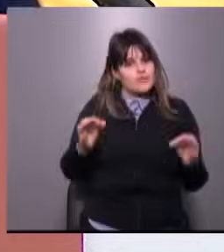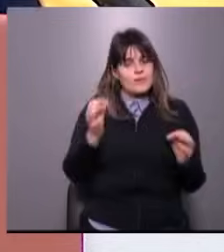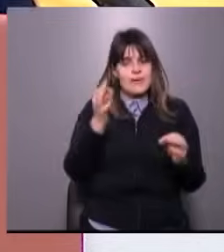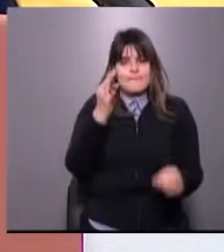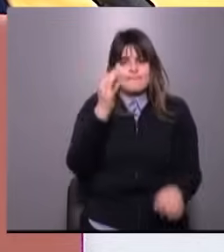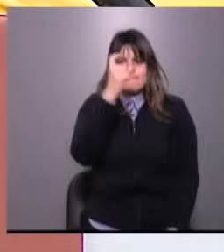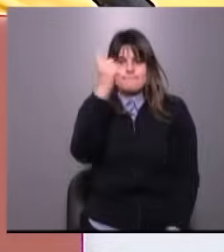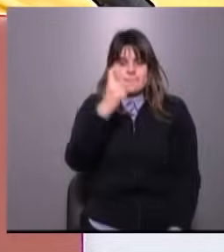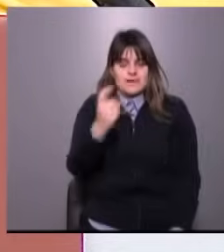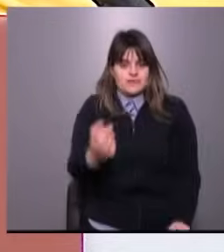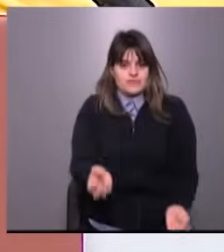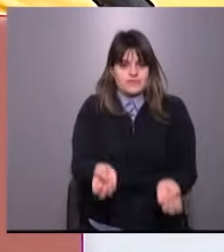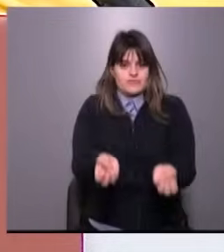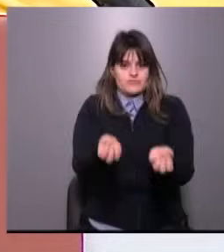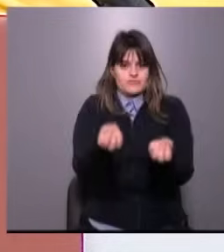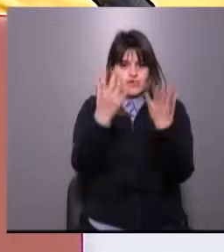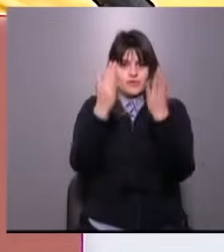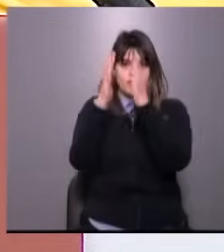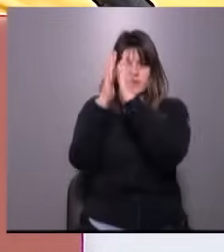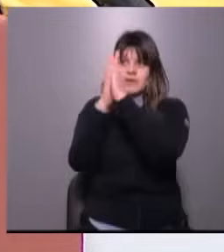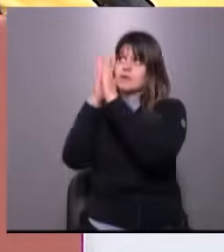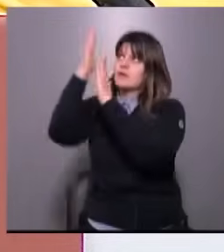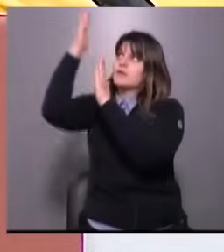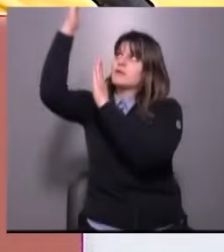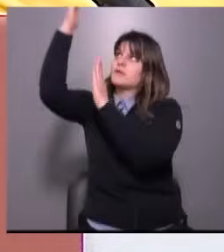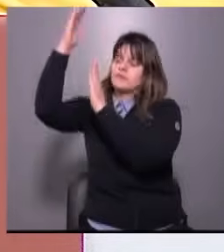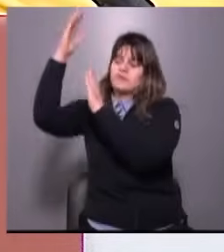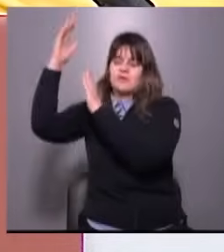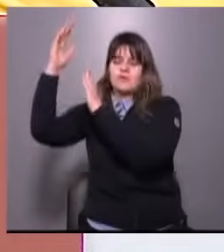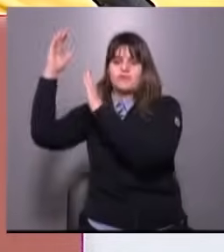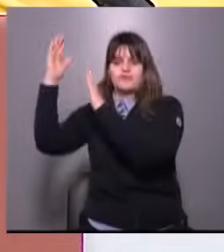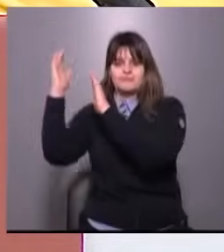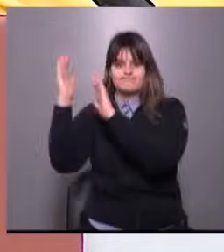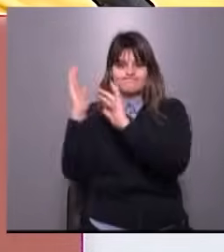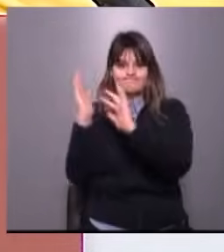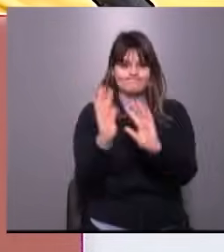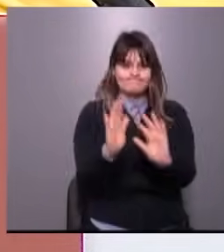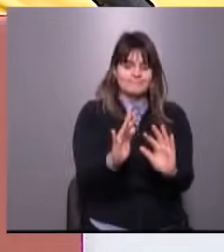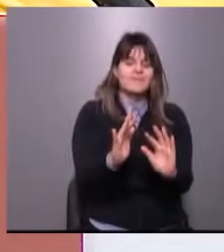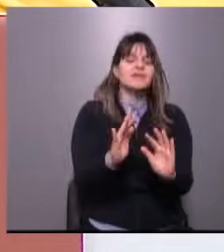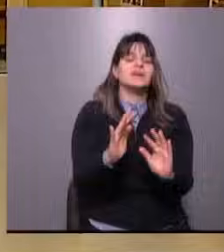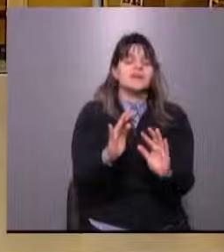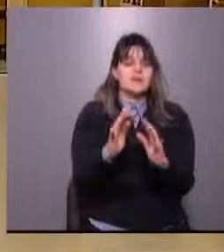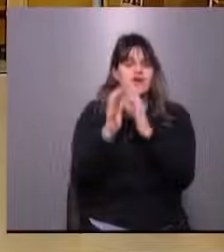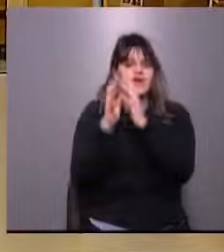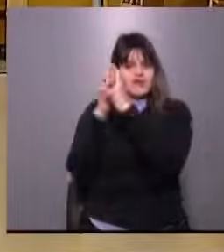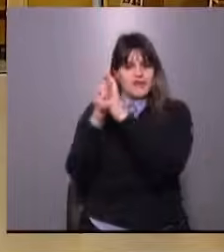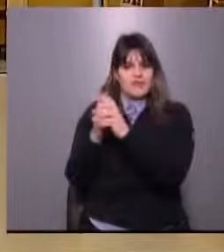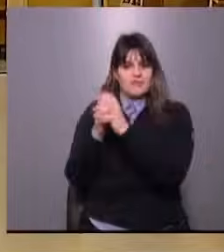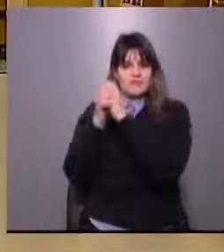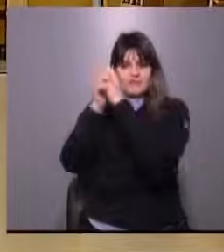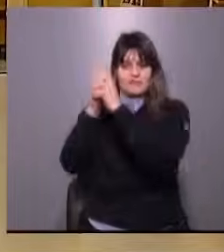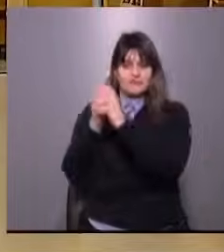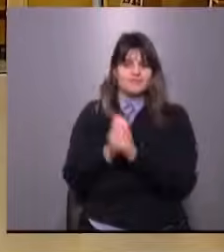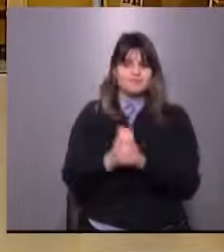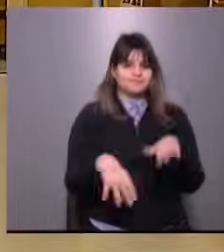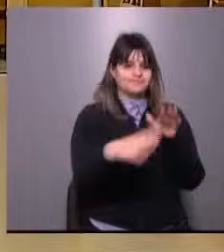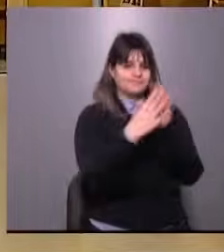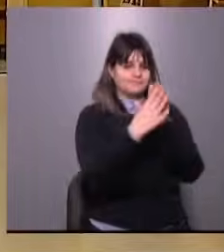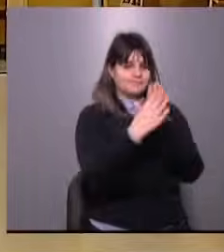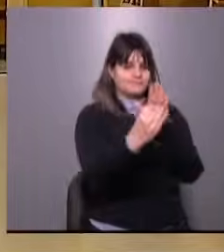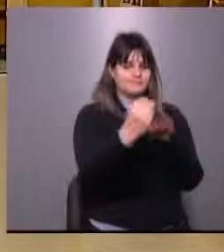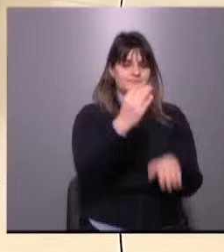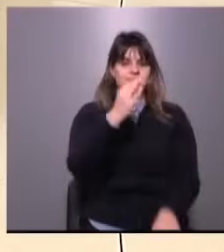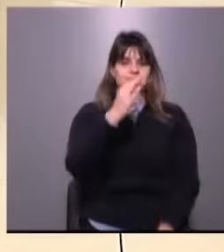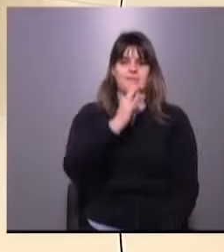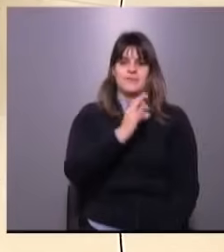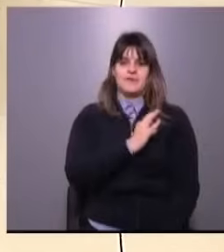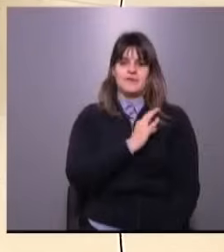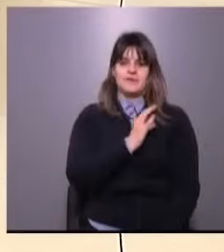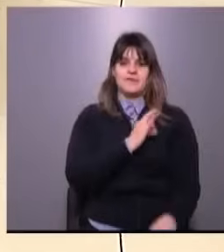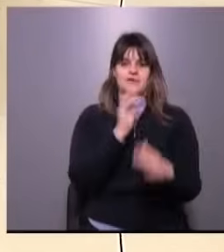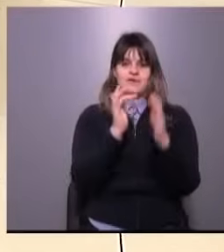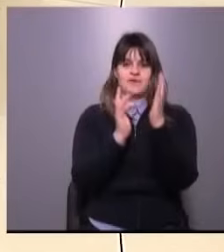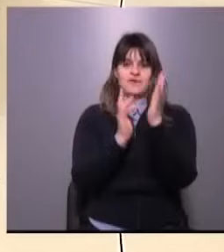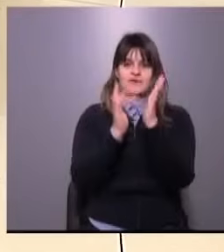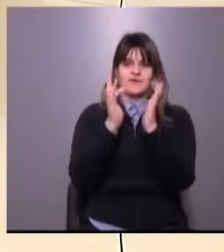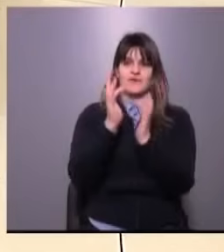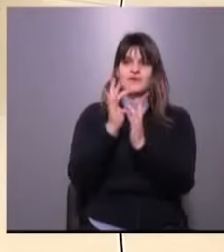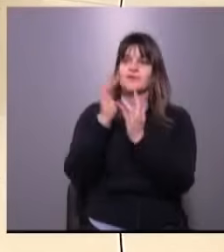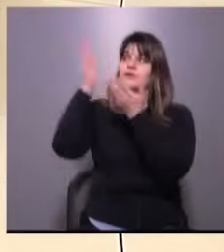pela concórdia, alcancem a paz que Deus anuncia. Oremos.